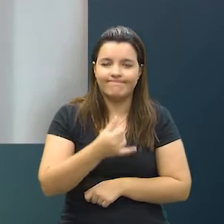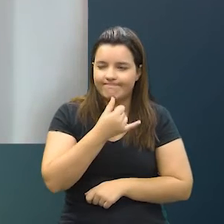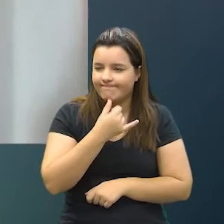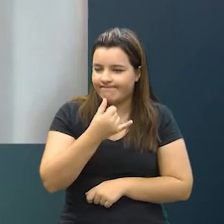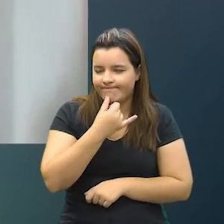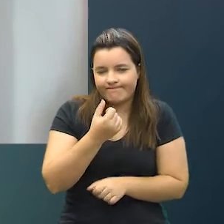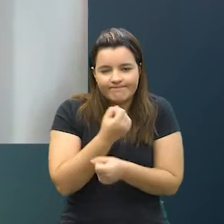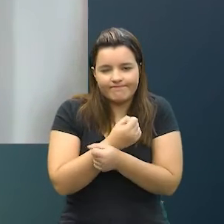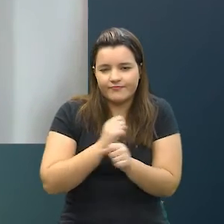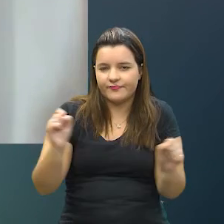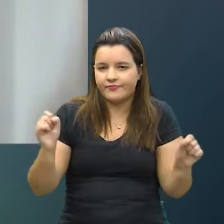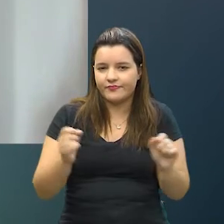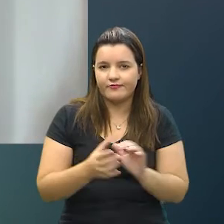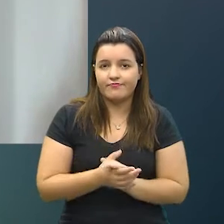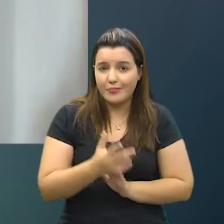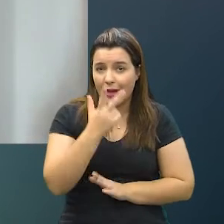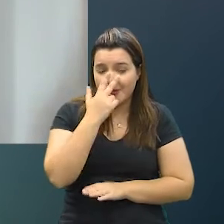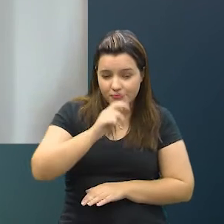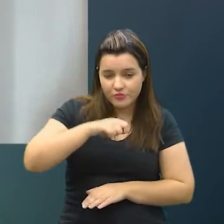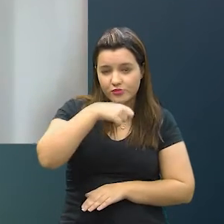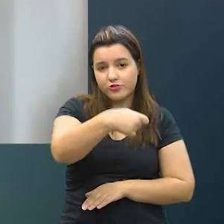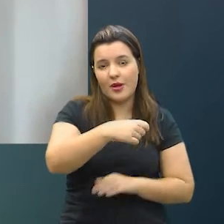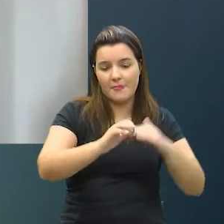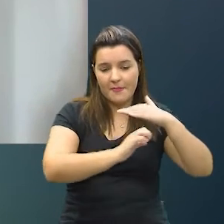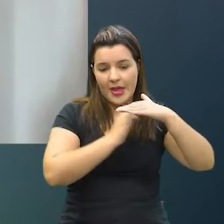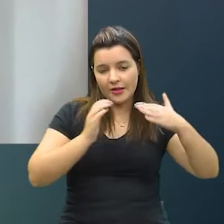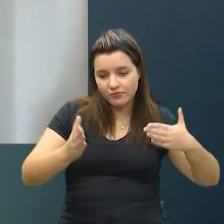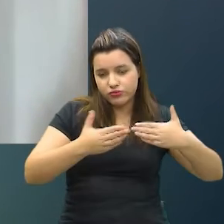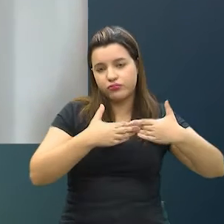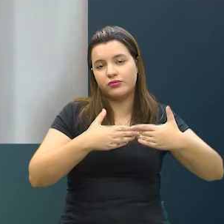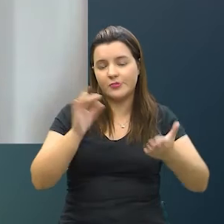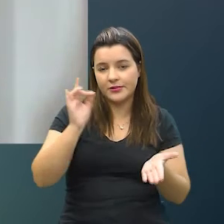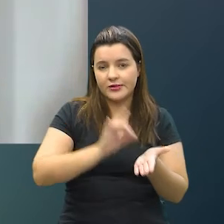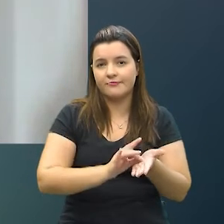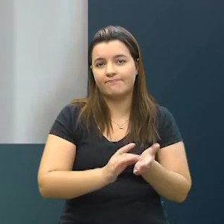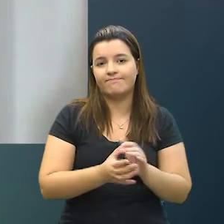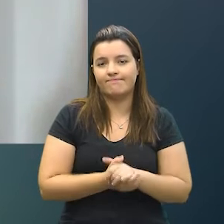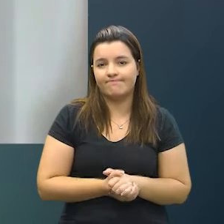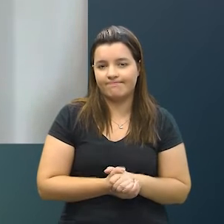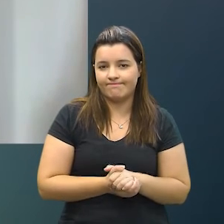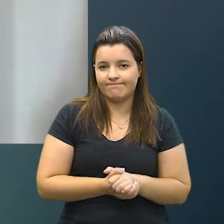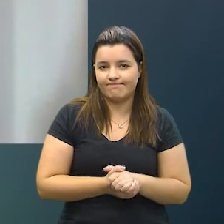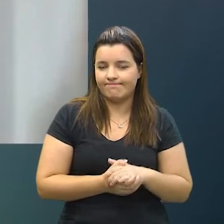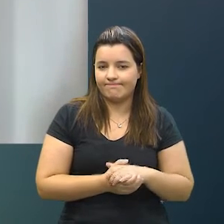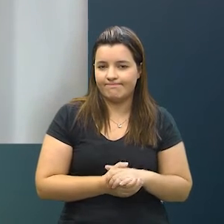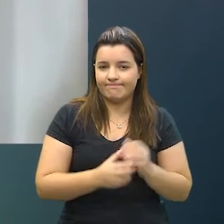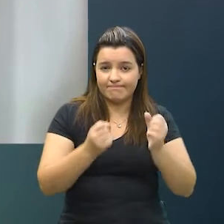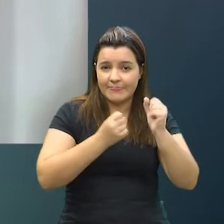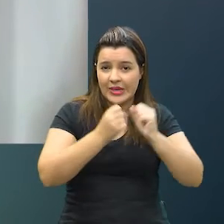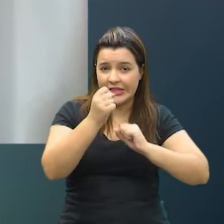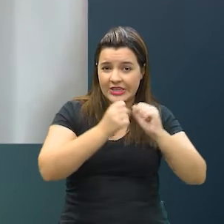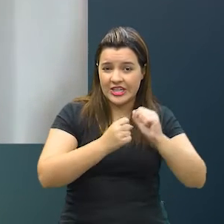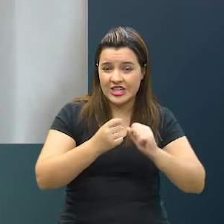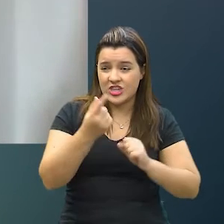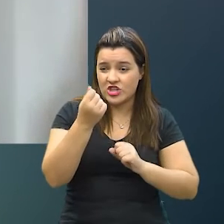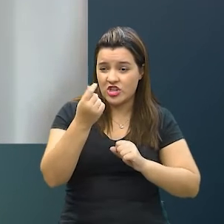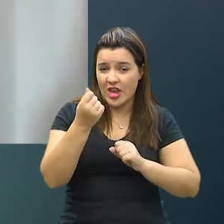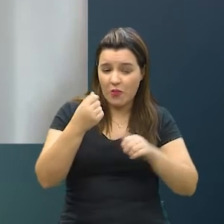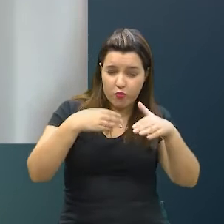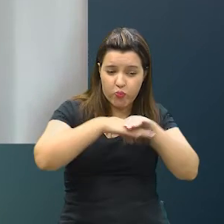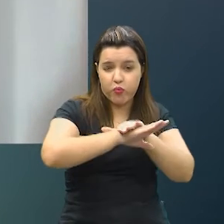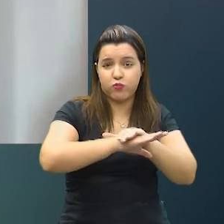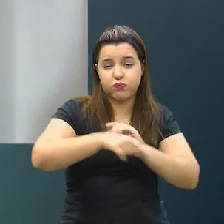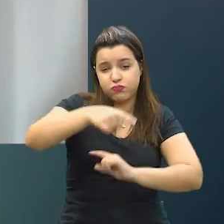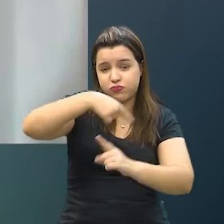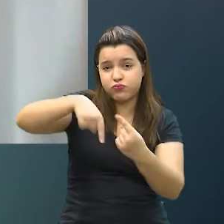infelizmente, representa o fechamento dessas empresas, né? Então, o pequeno negócio ele não tem fluxo de caixa ali para